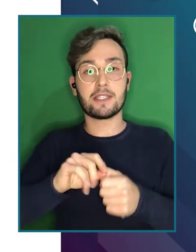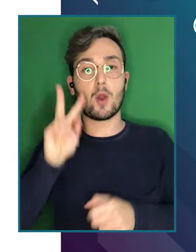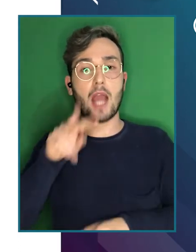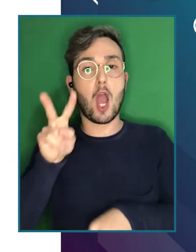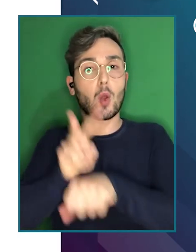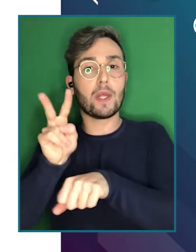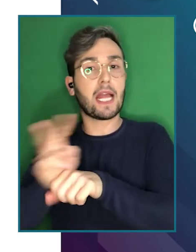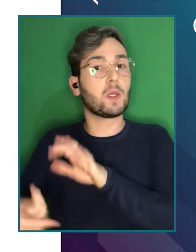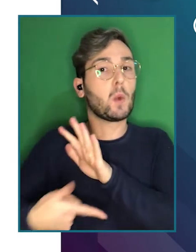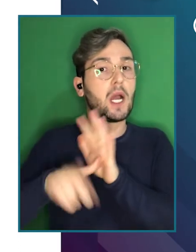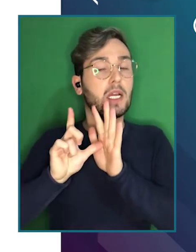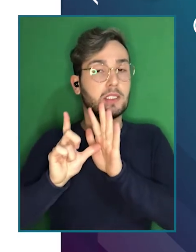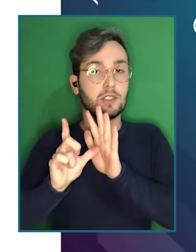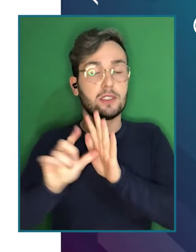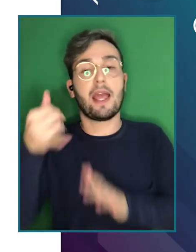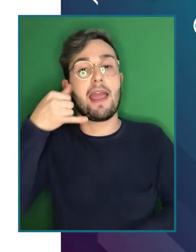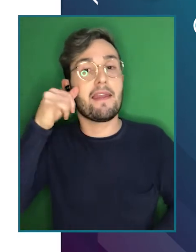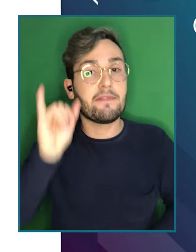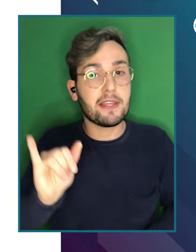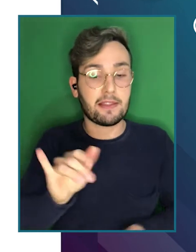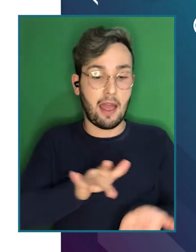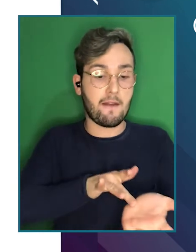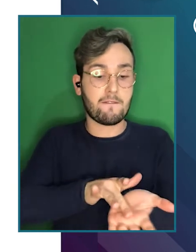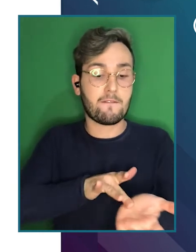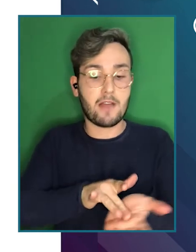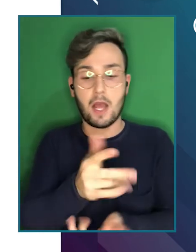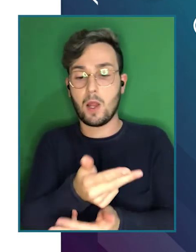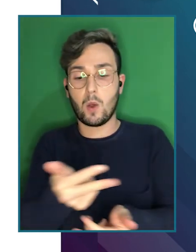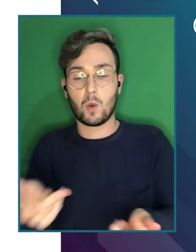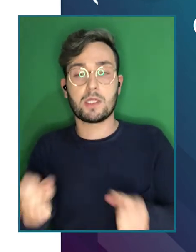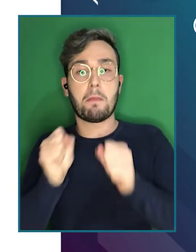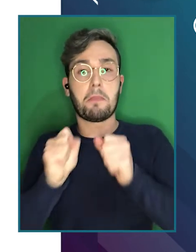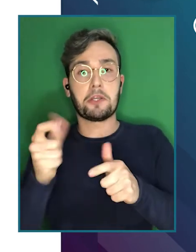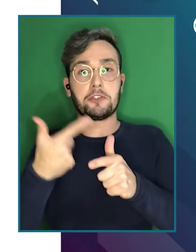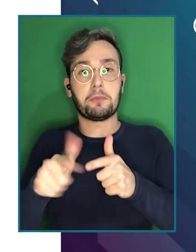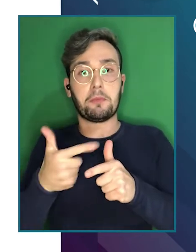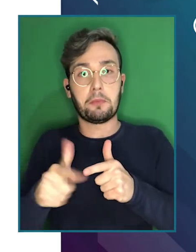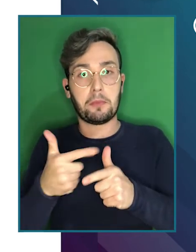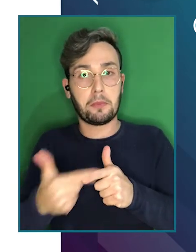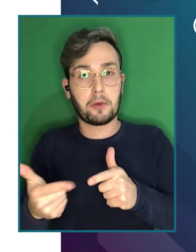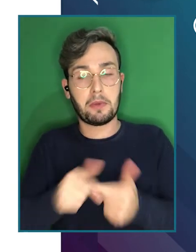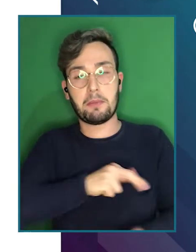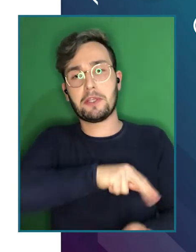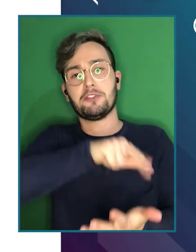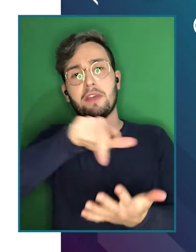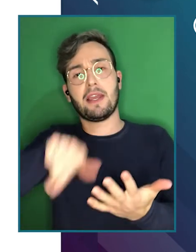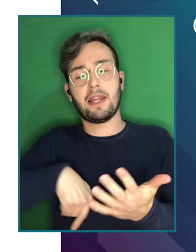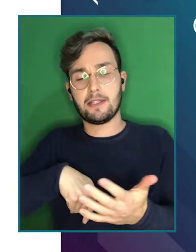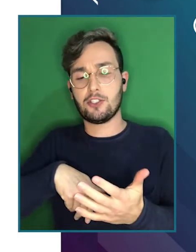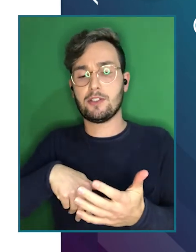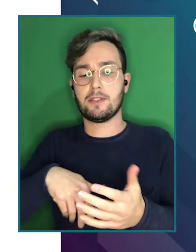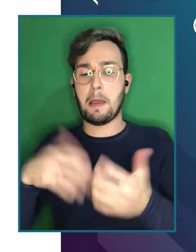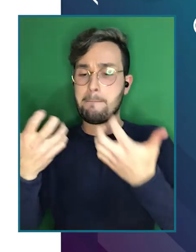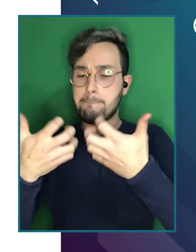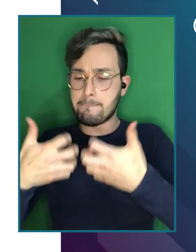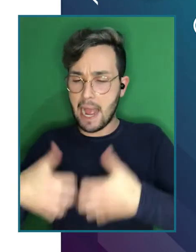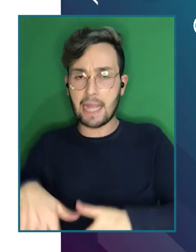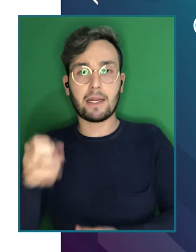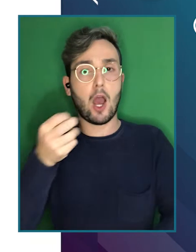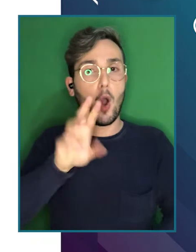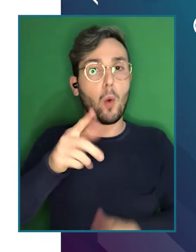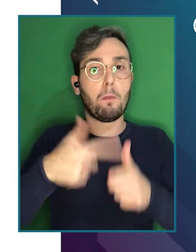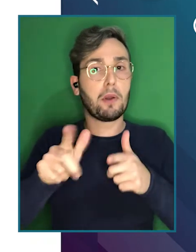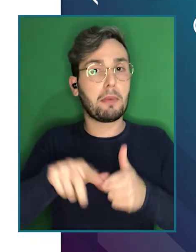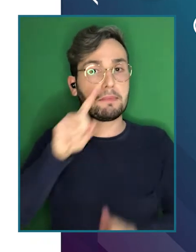manutenção preventiva, como evitar que a falha de um componente venha a causar problemas em outras partes da máquina ou